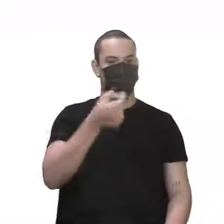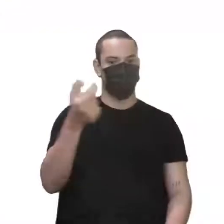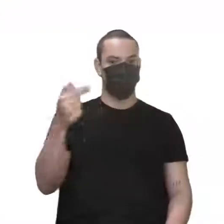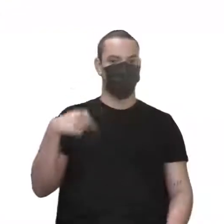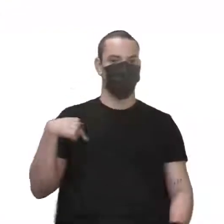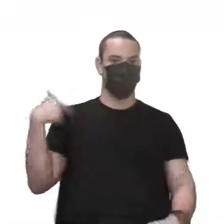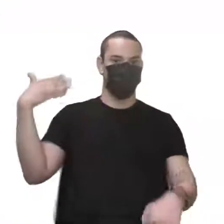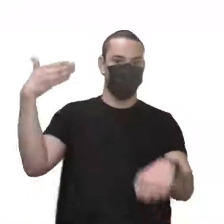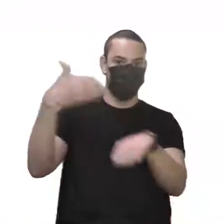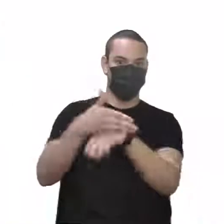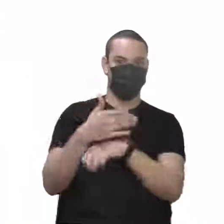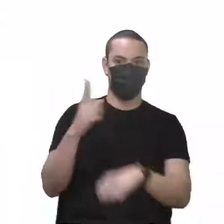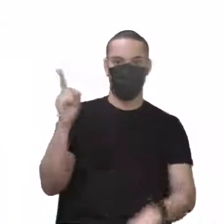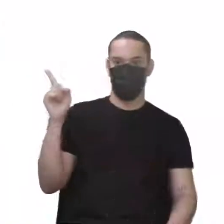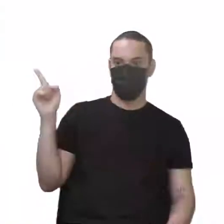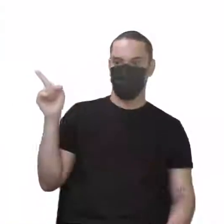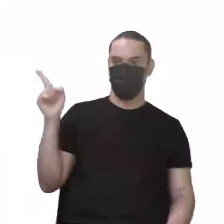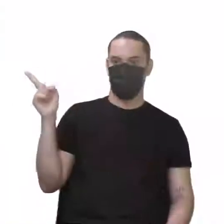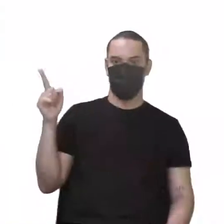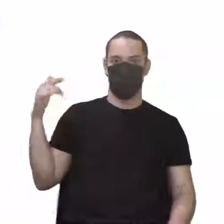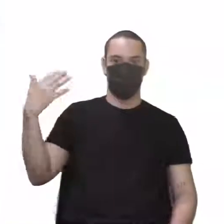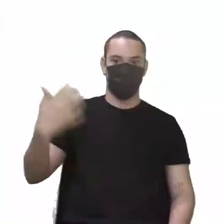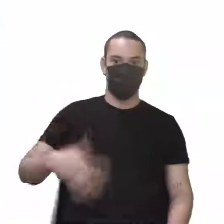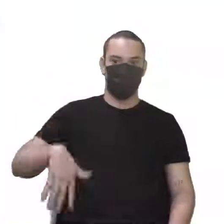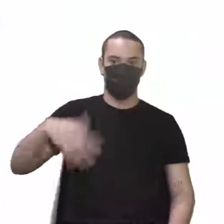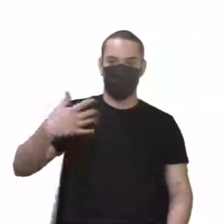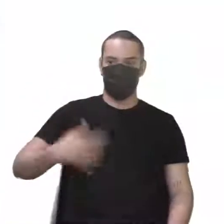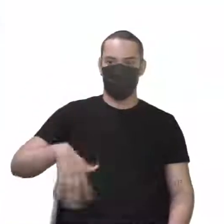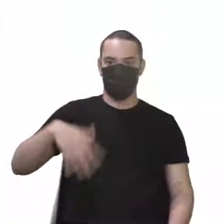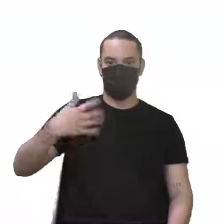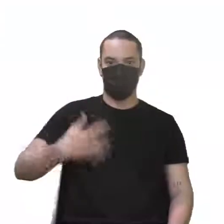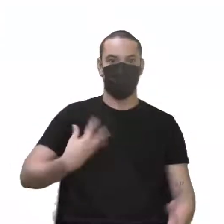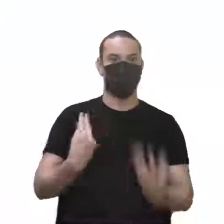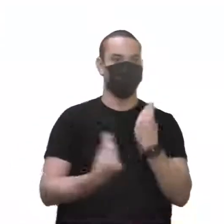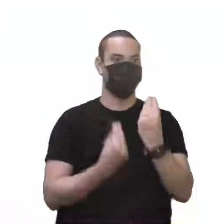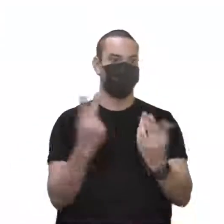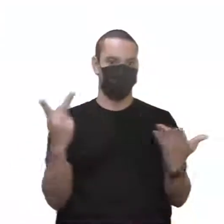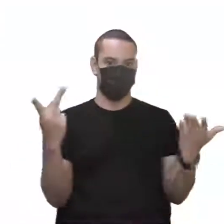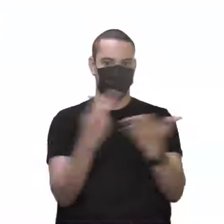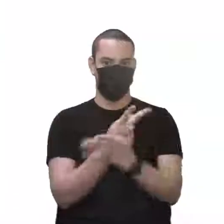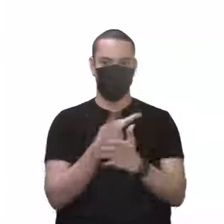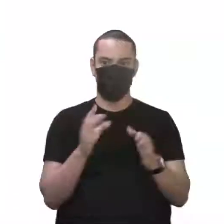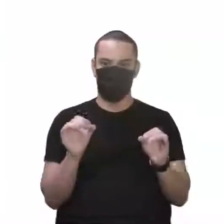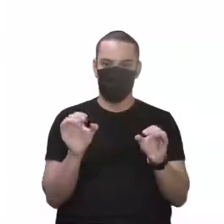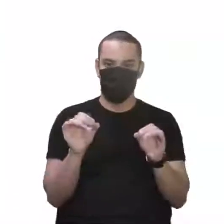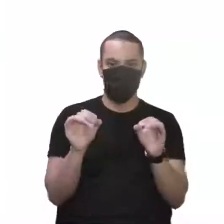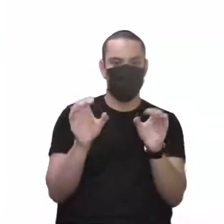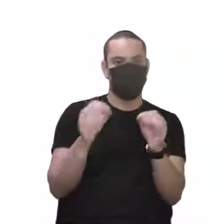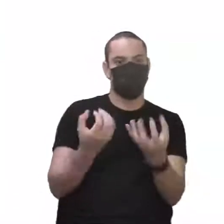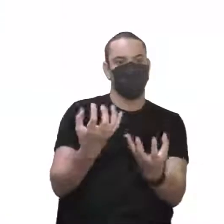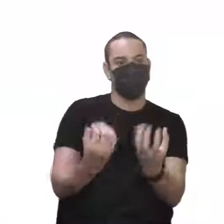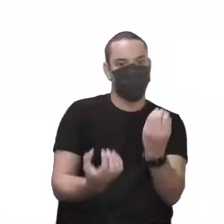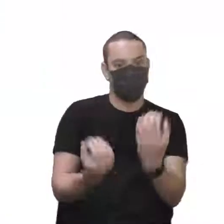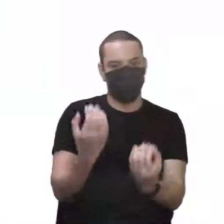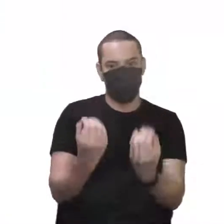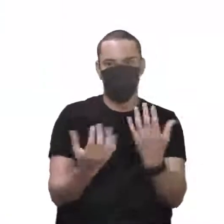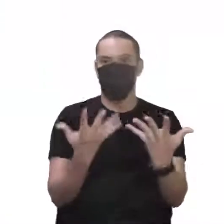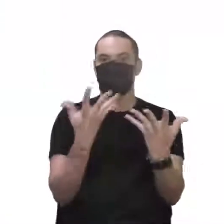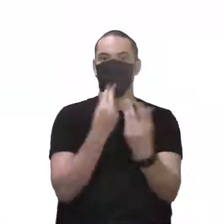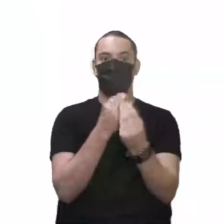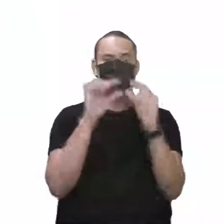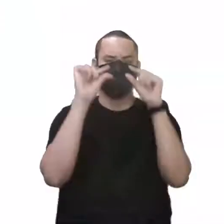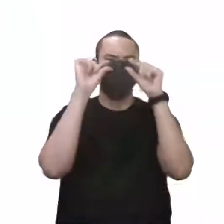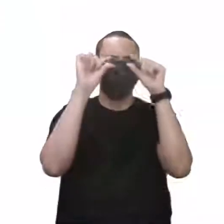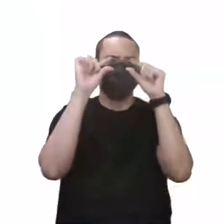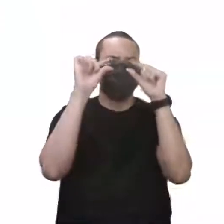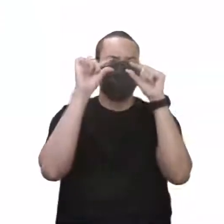entrar nesse universo aqui, ó, desses micro-organismos, né? Tá aqui, ó. Eles já são